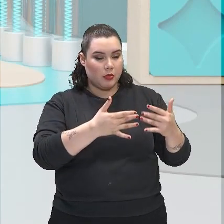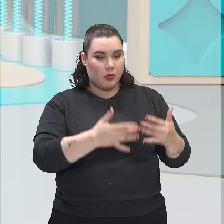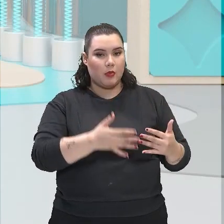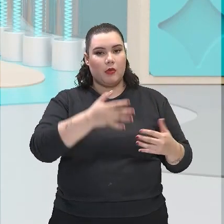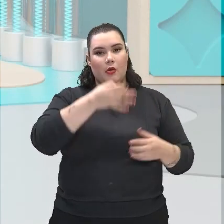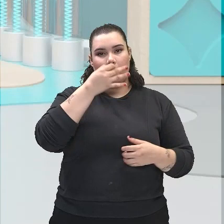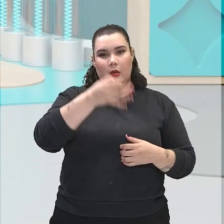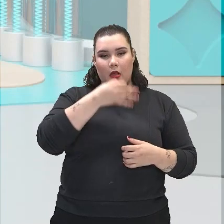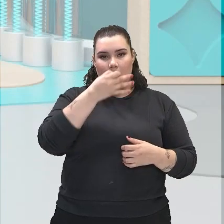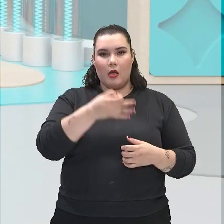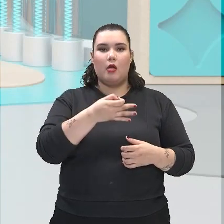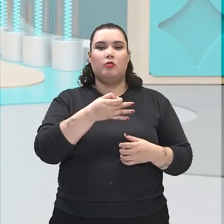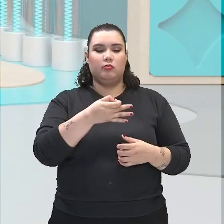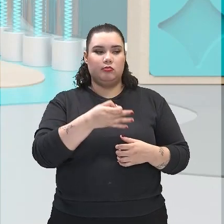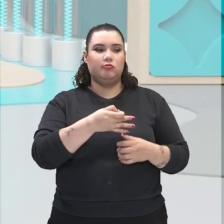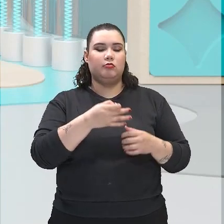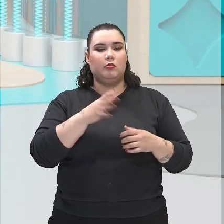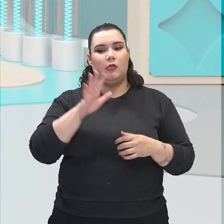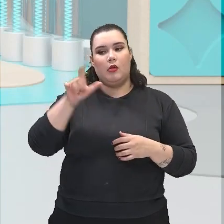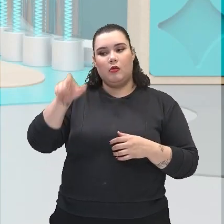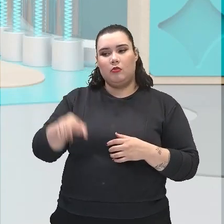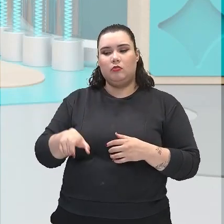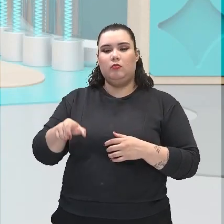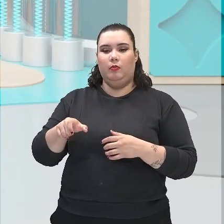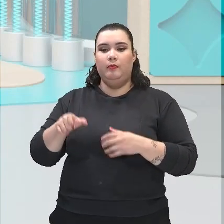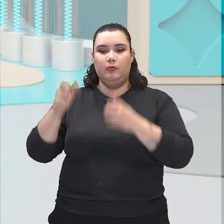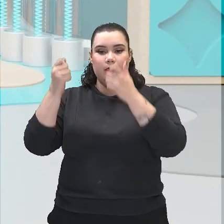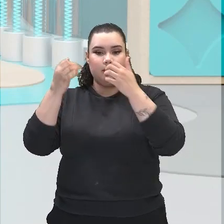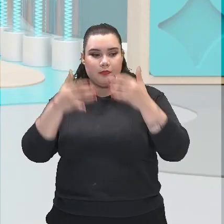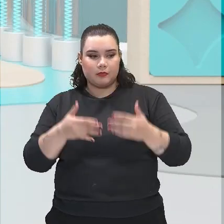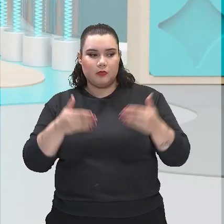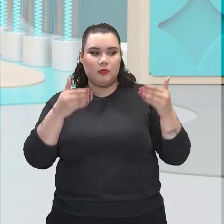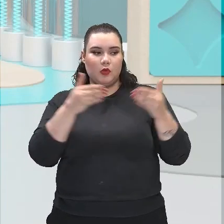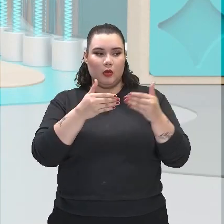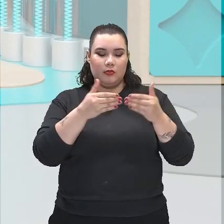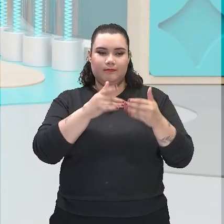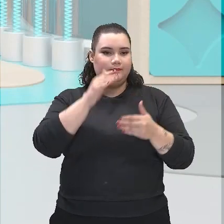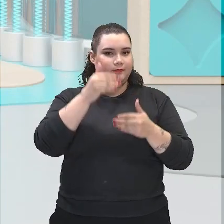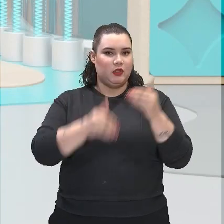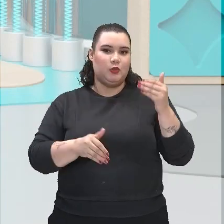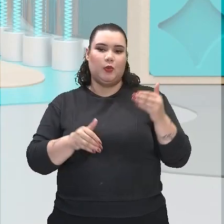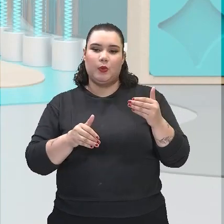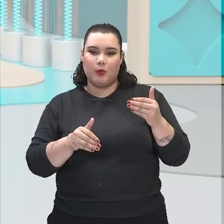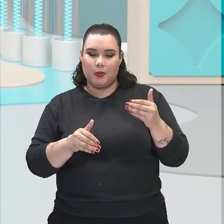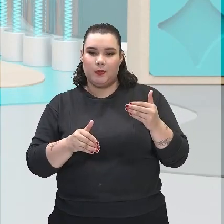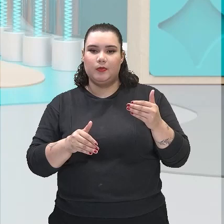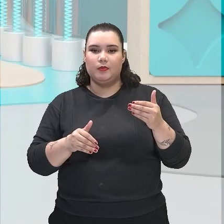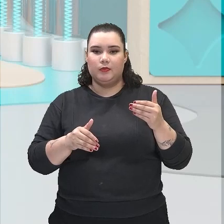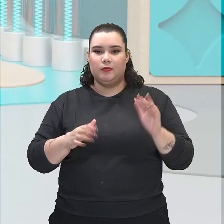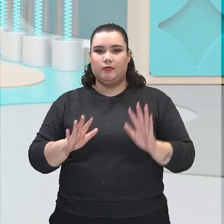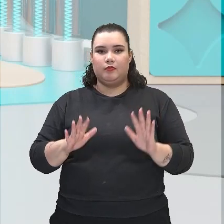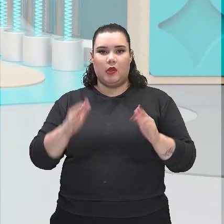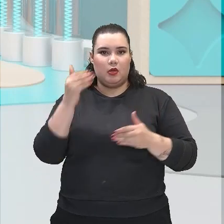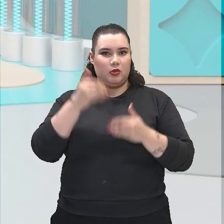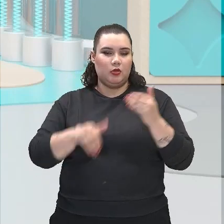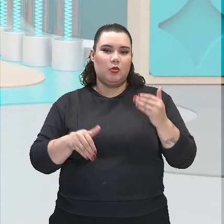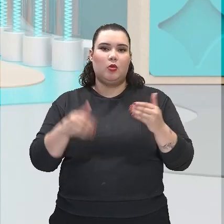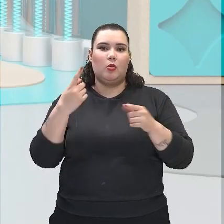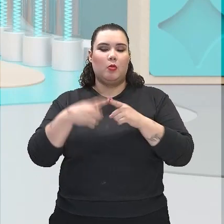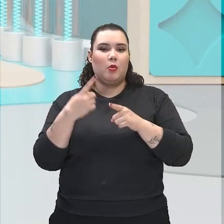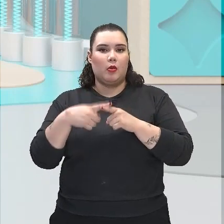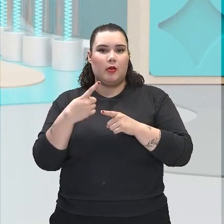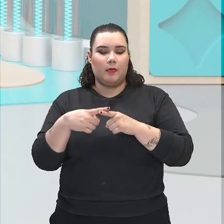movimento argumentativo. Ele concordou, discordou ou ele fez uma ponderação? Ele discordou. Então ele fez um movimento argumentativo